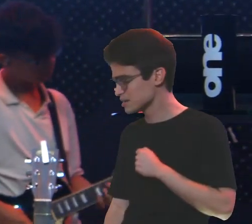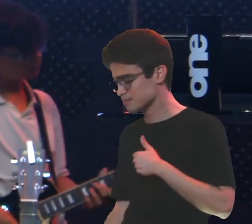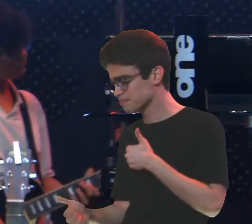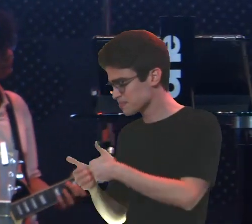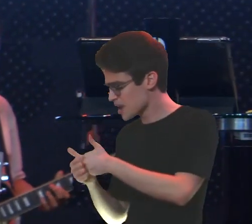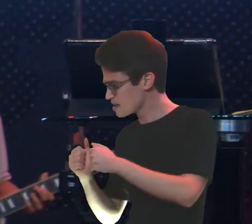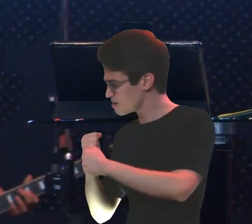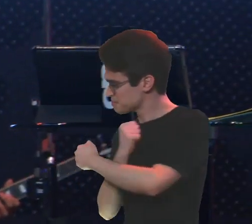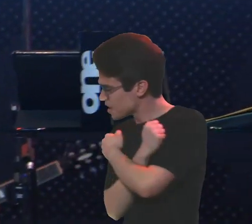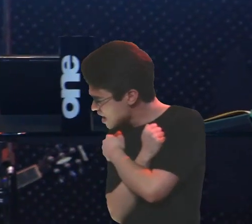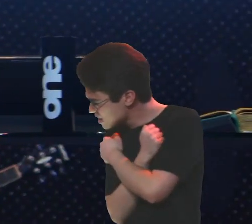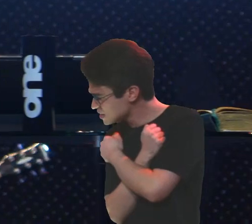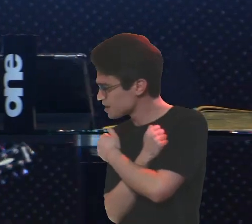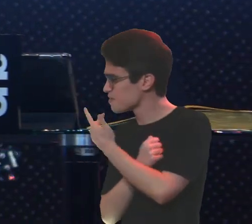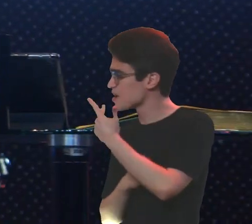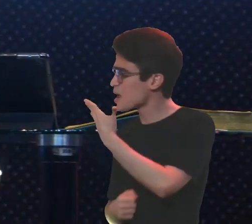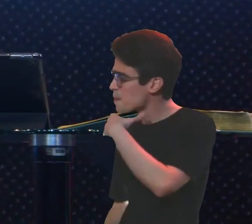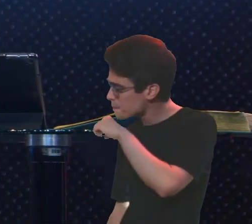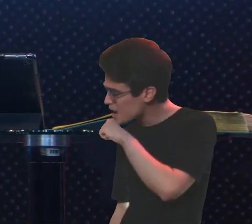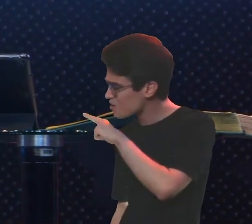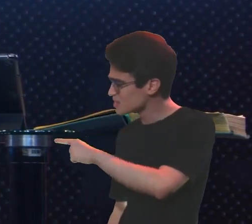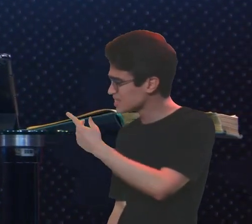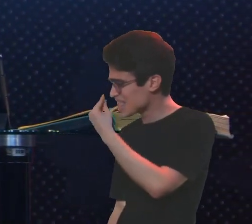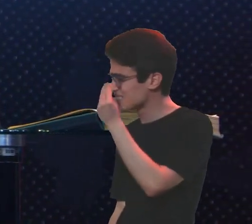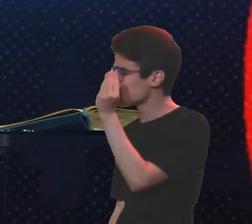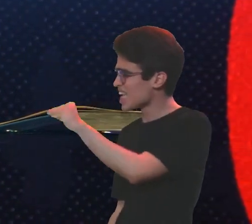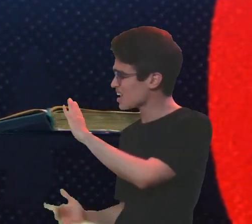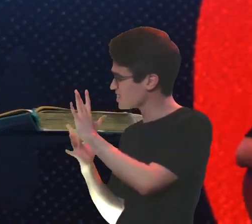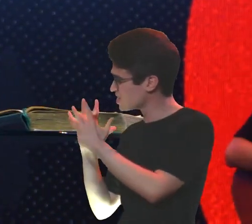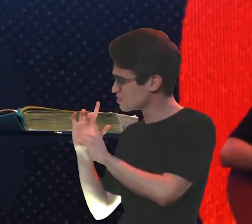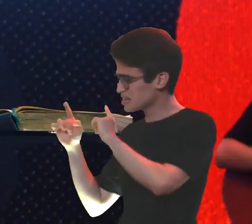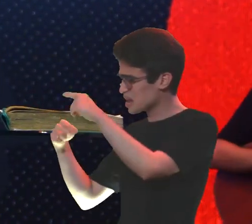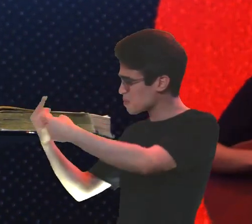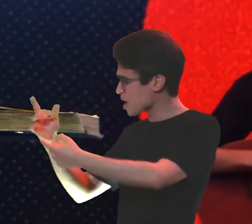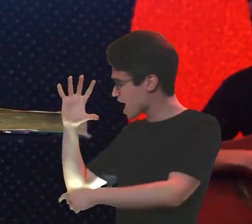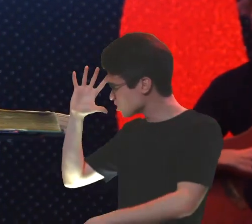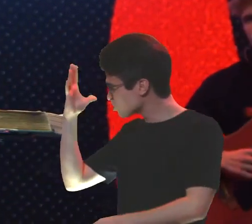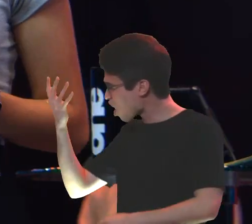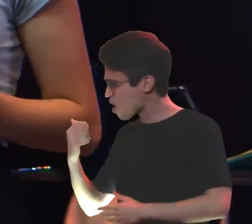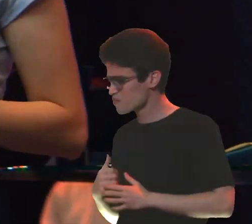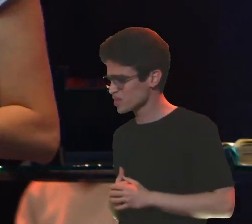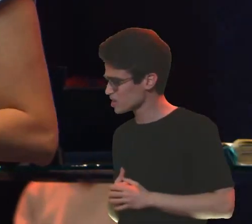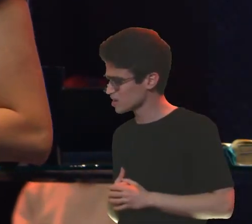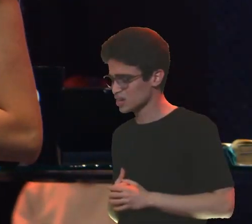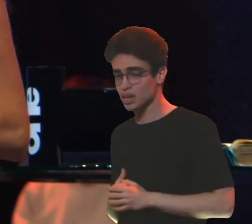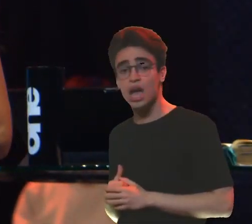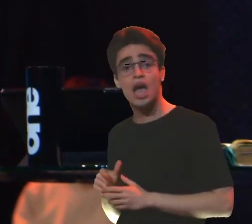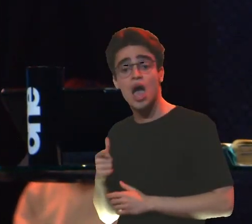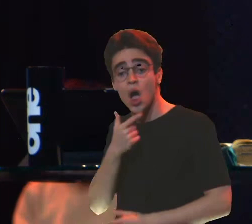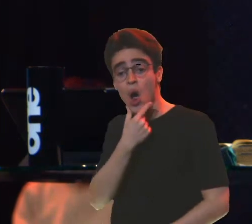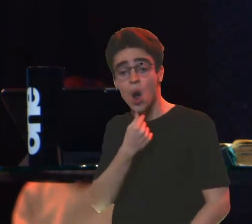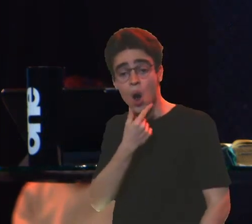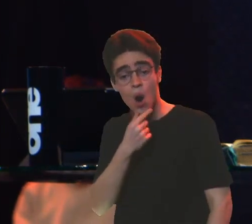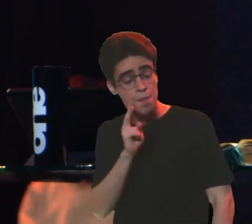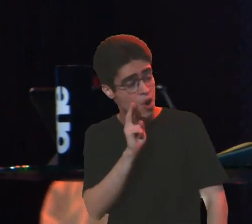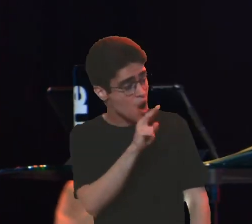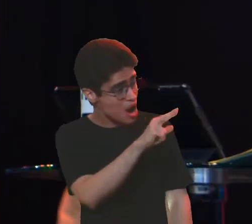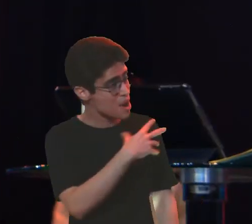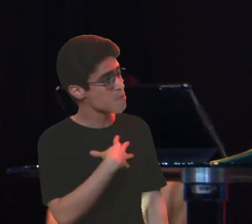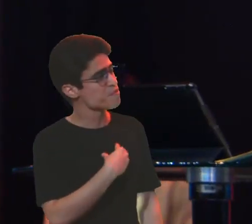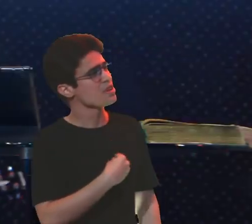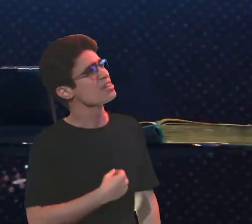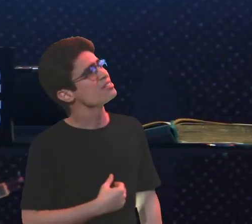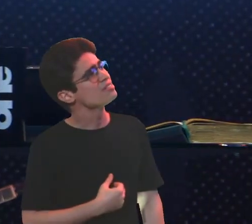perto, abraça o pai e fala: pai, nega Jesus, depois você se resolve com ele. Aquele homem olha para o filho e